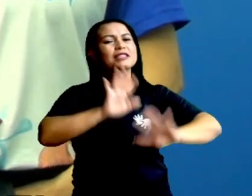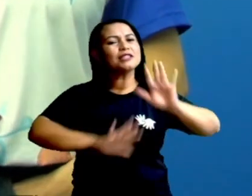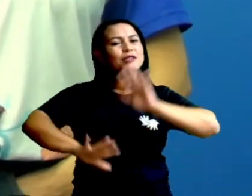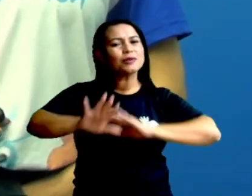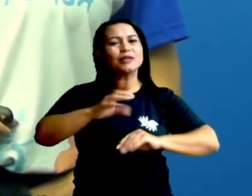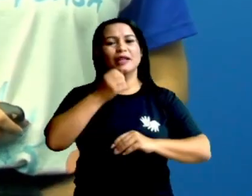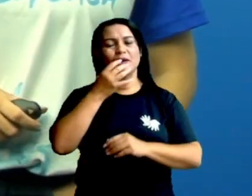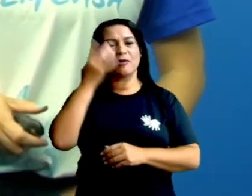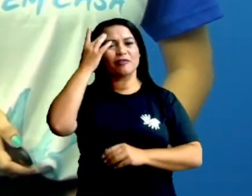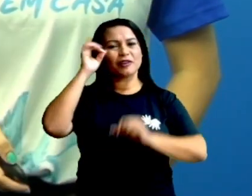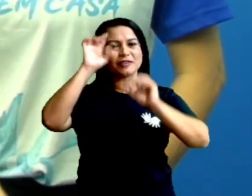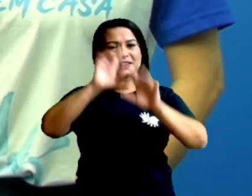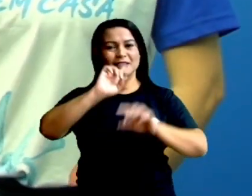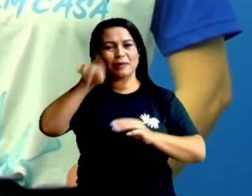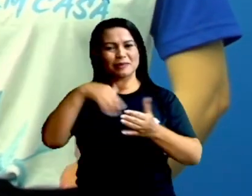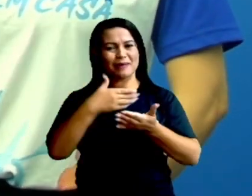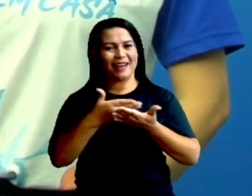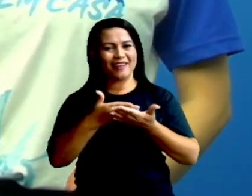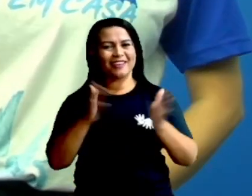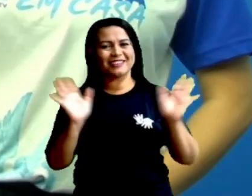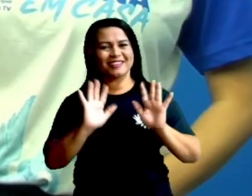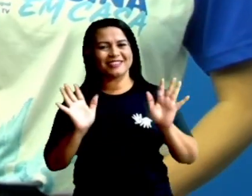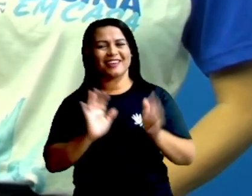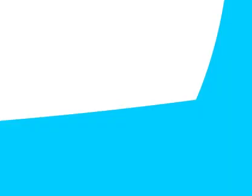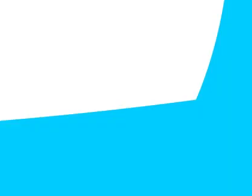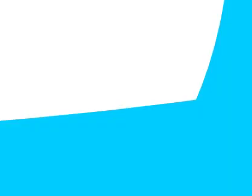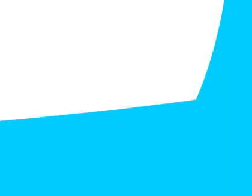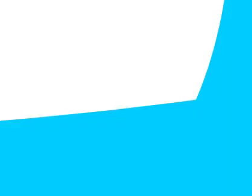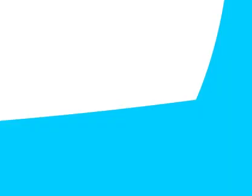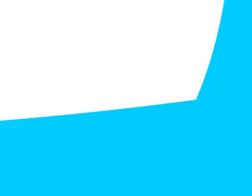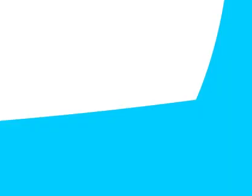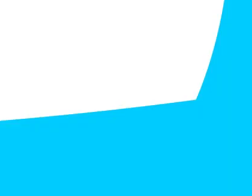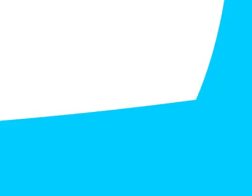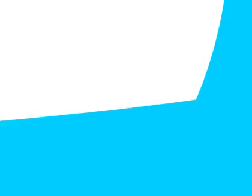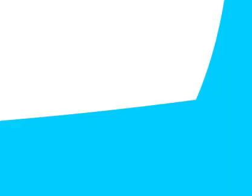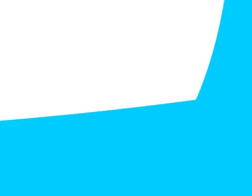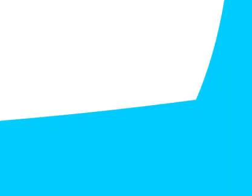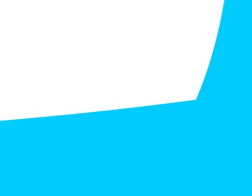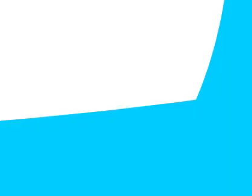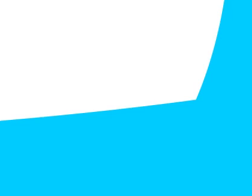cuidem tá bom fiquem com Deus e até a próxima aula tchau tchau e